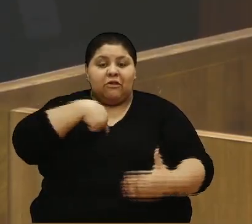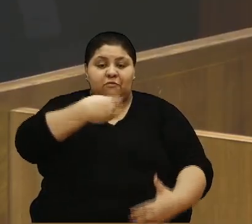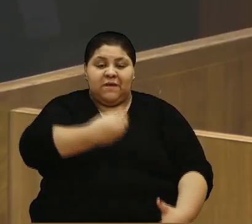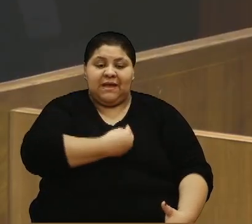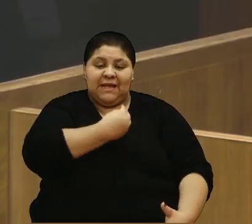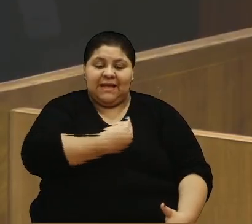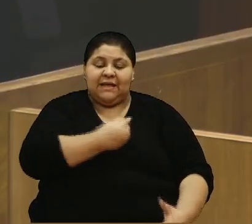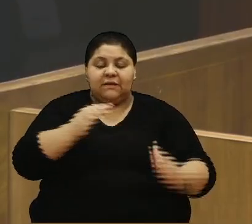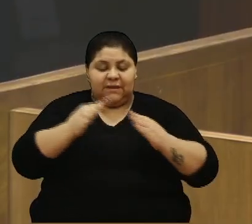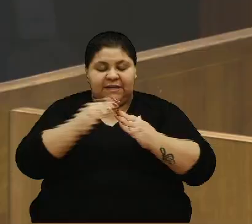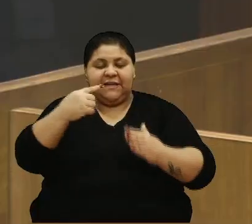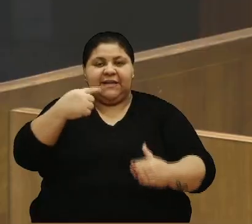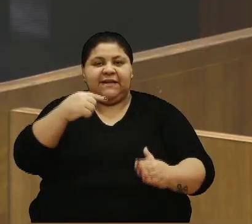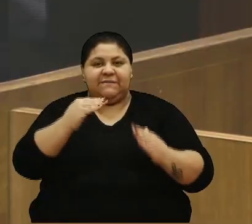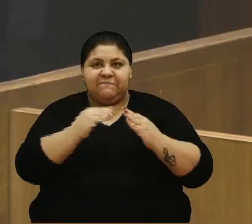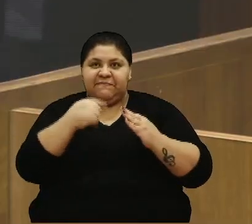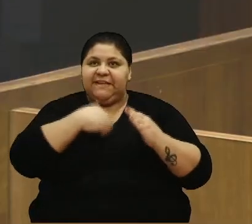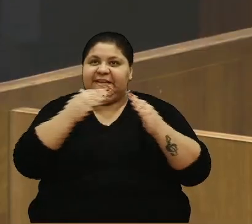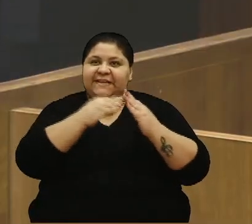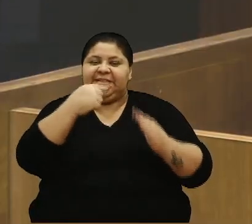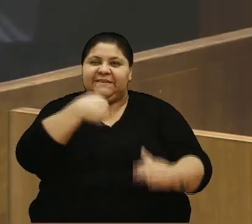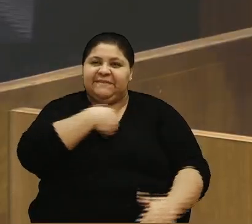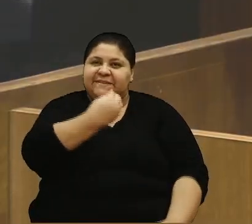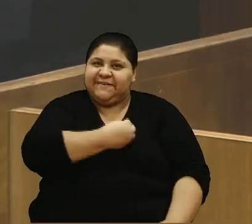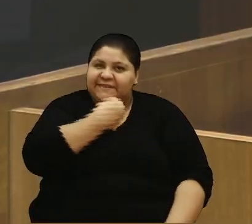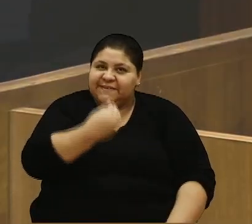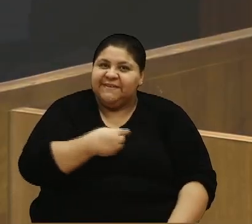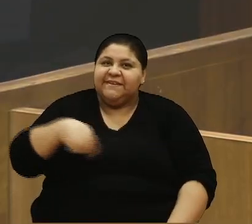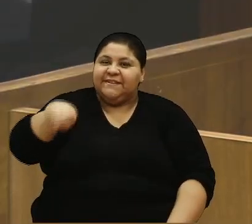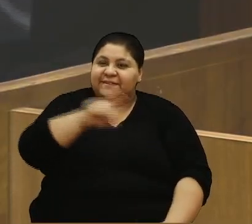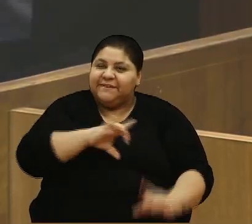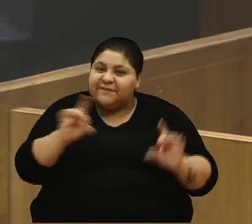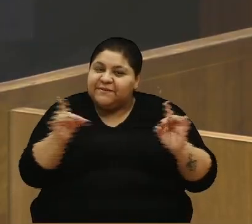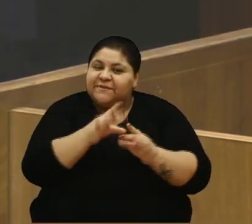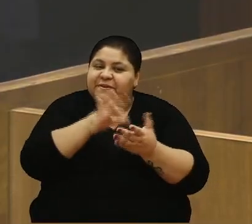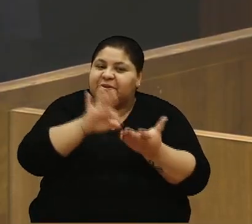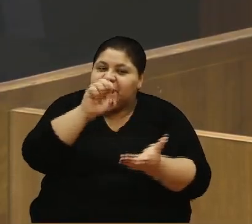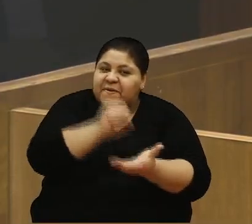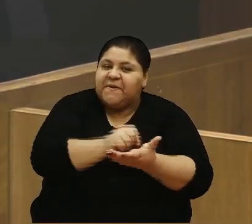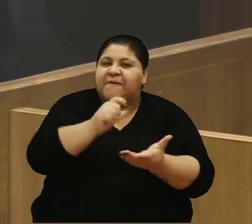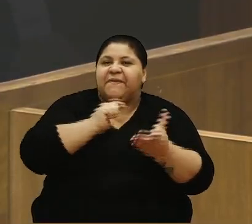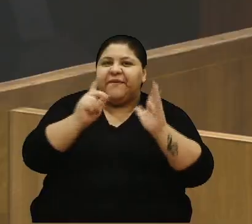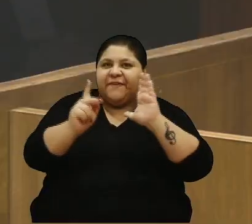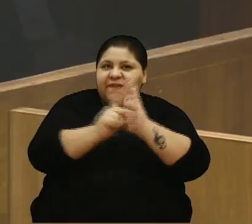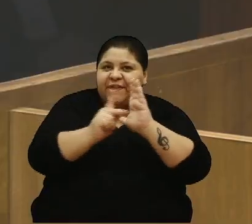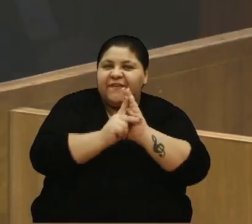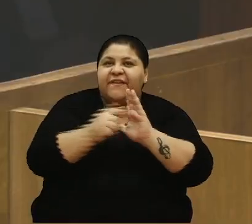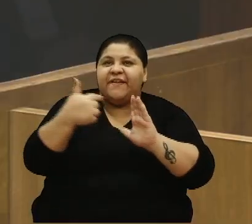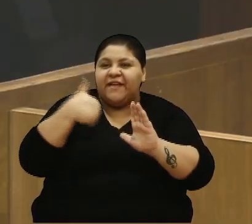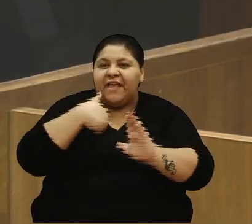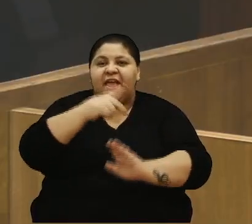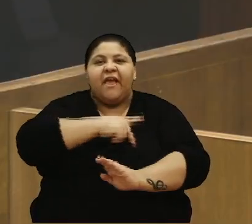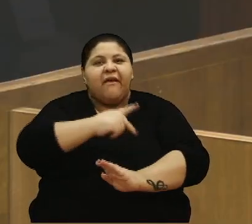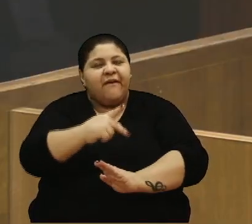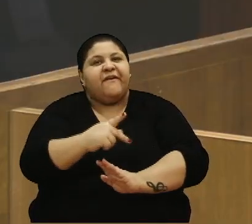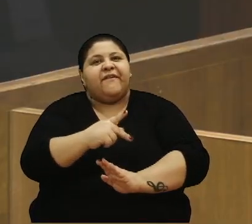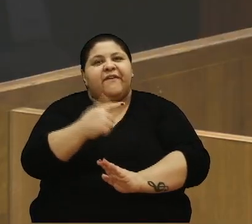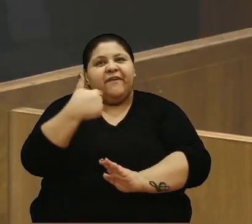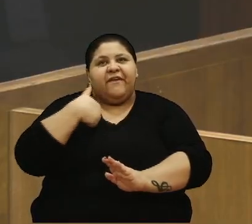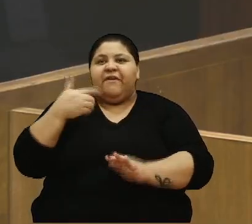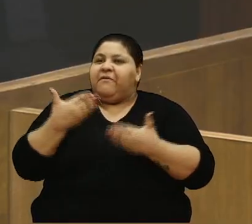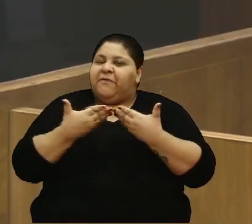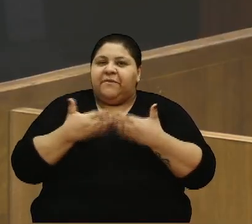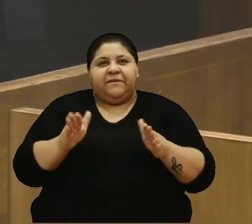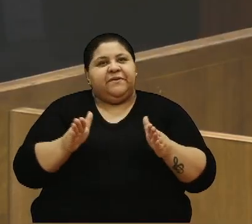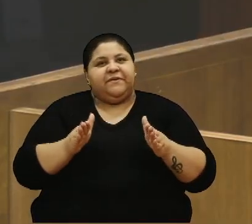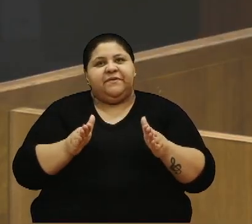estar preparados para cadastrar, para estar lá, para ter projeto. Inclusive, eu, como presidente, eu fico à